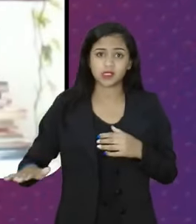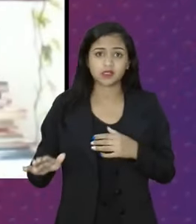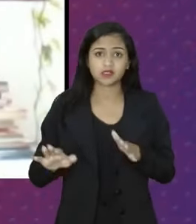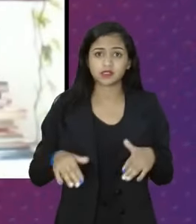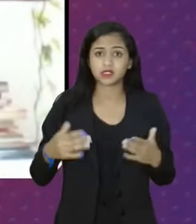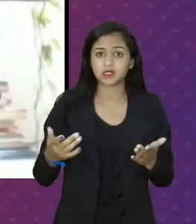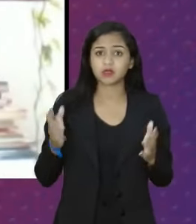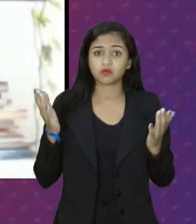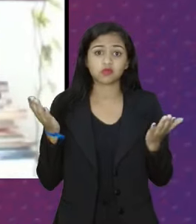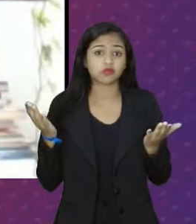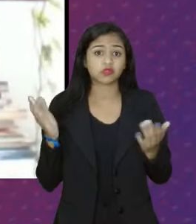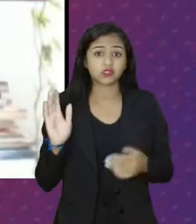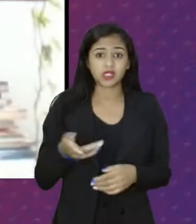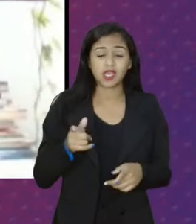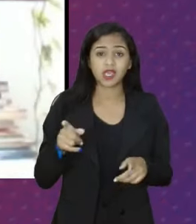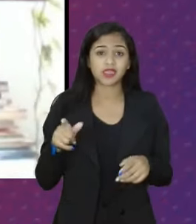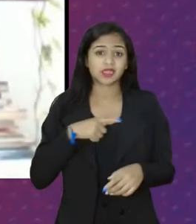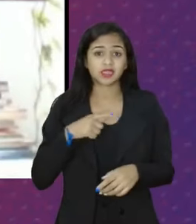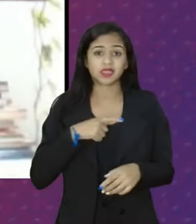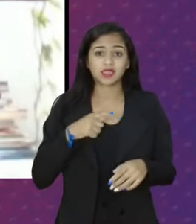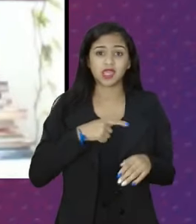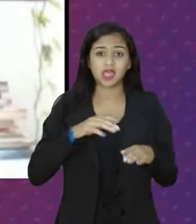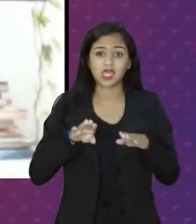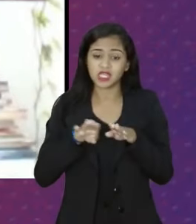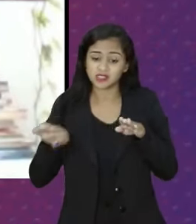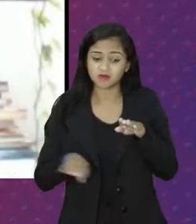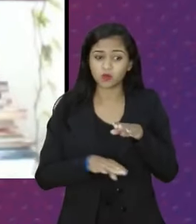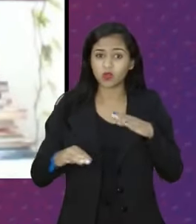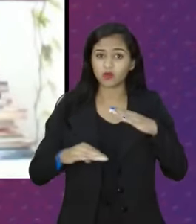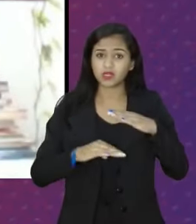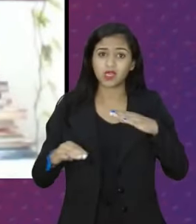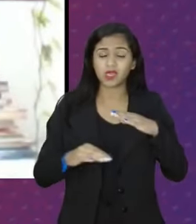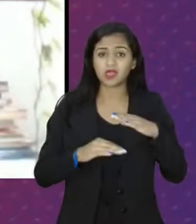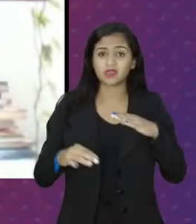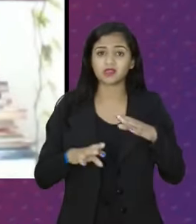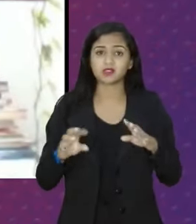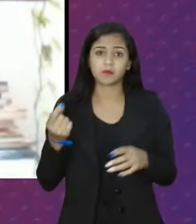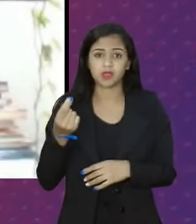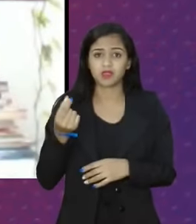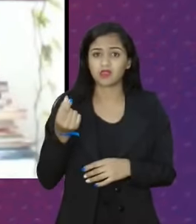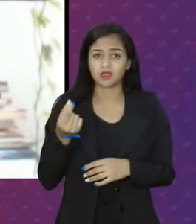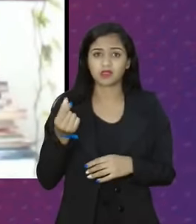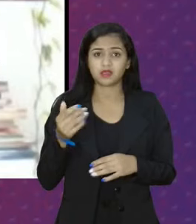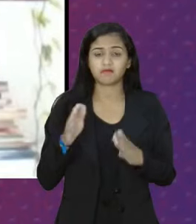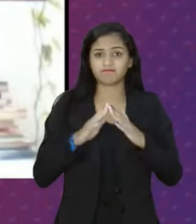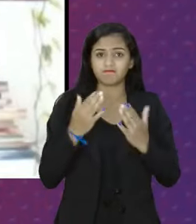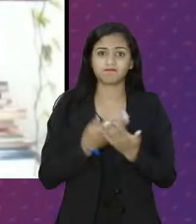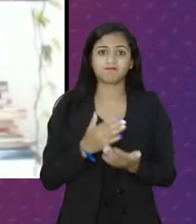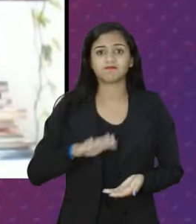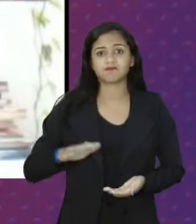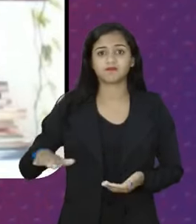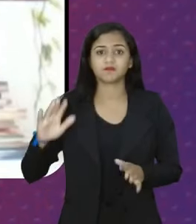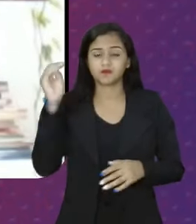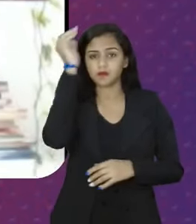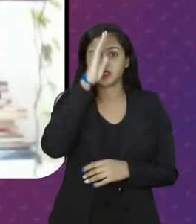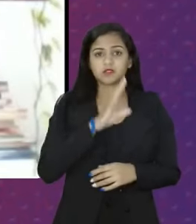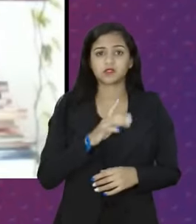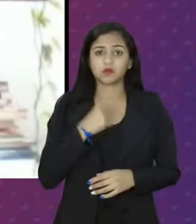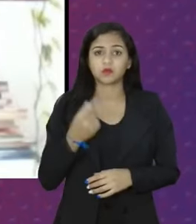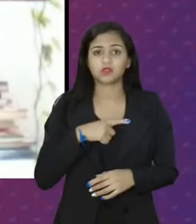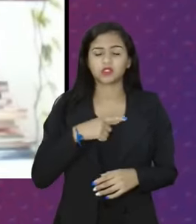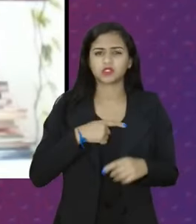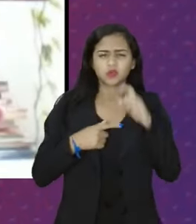já mora uma enorme desigualdade de acesso pela renda na educação, na creche no Brasil. Então, se a gente tinha